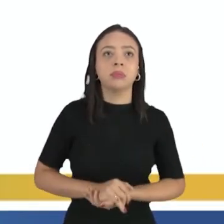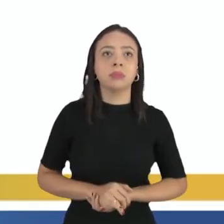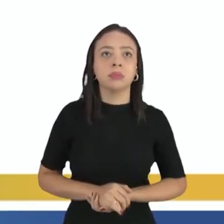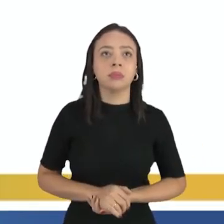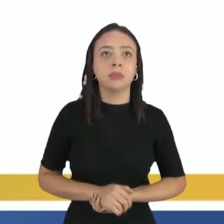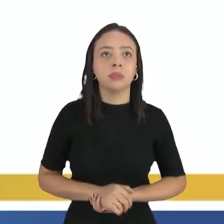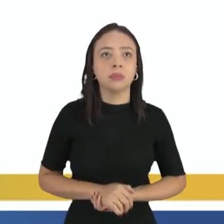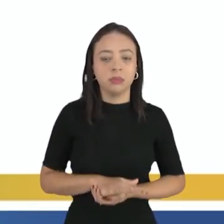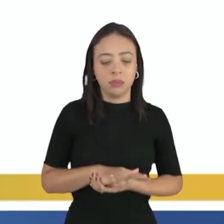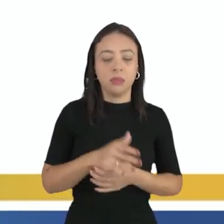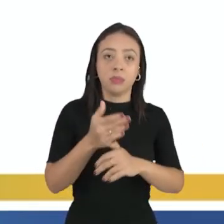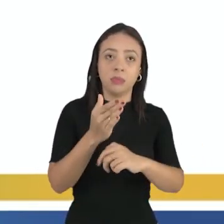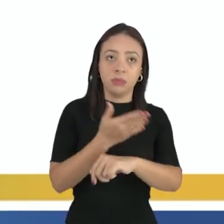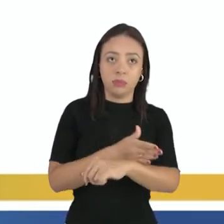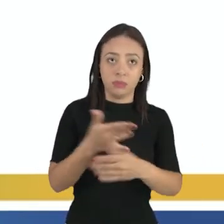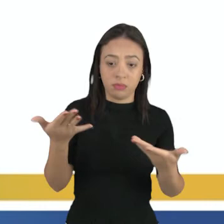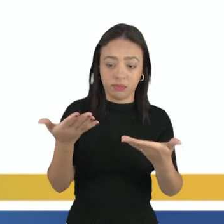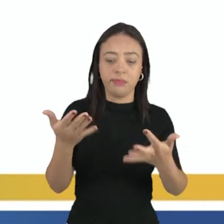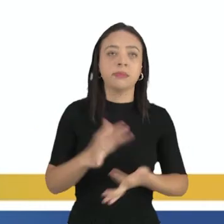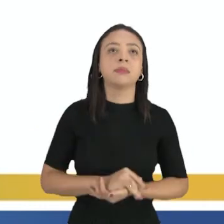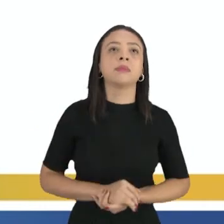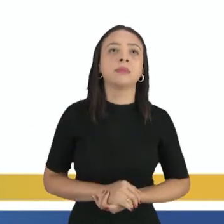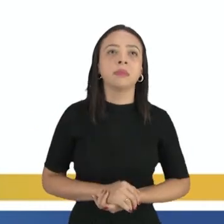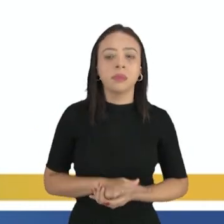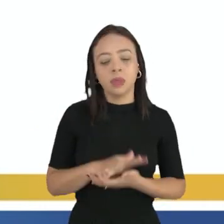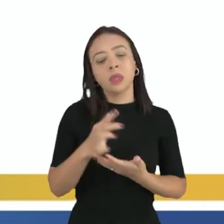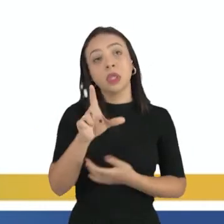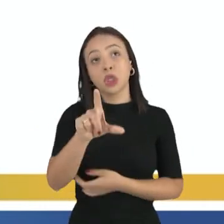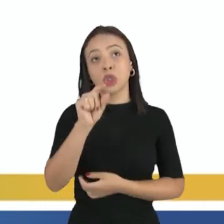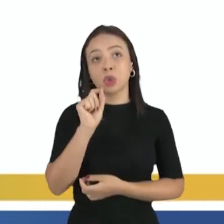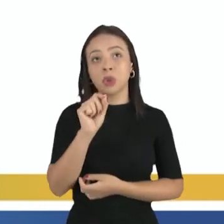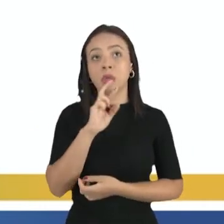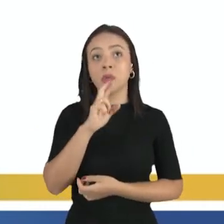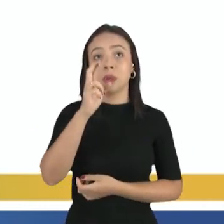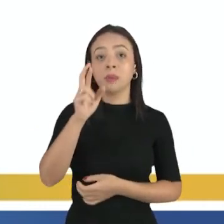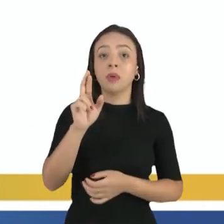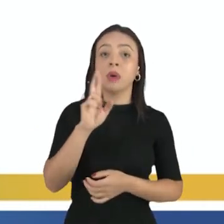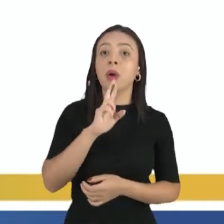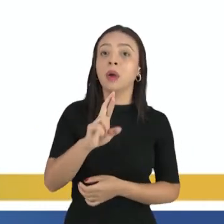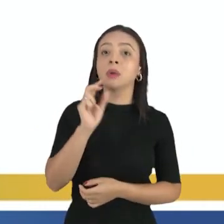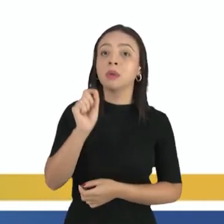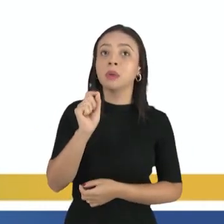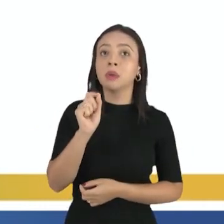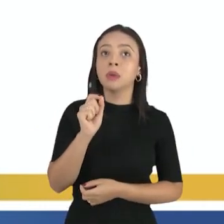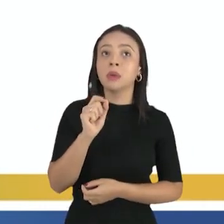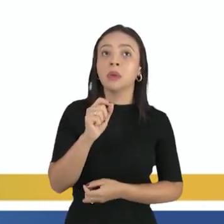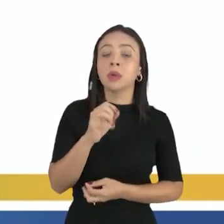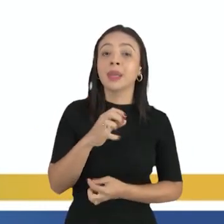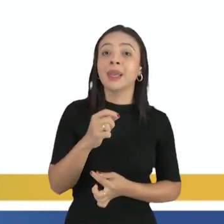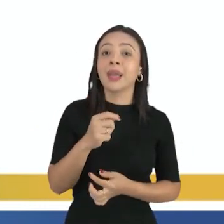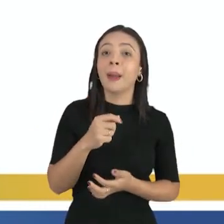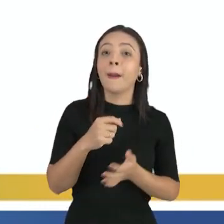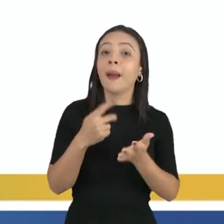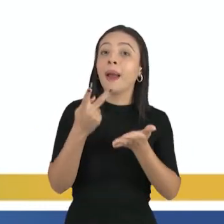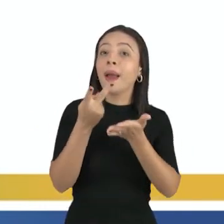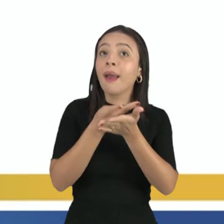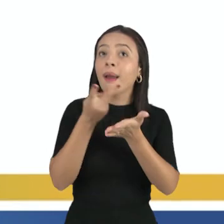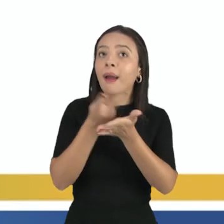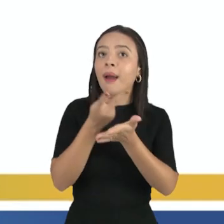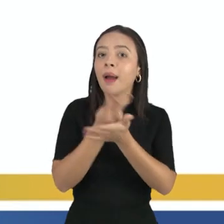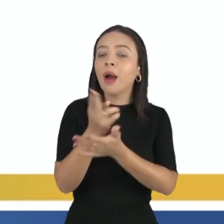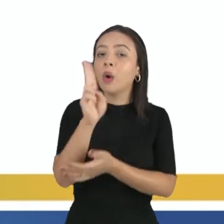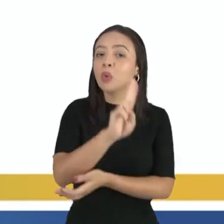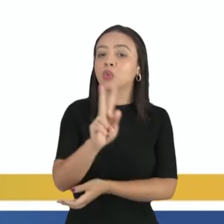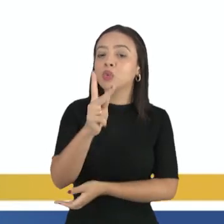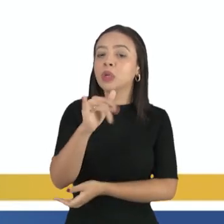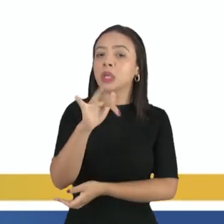Aí vamos lá exercitar um pouquinho. Assinale a alternativa incorreta quanto ao uso do